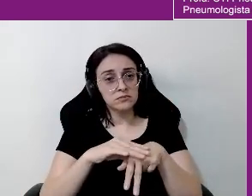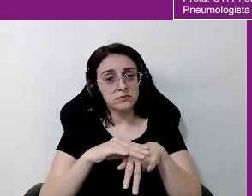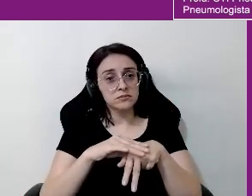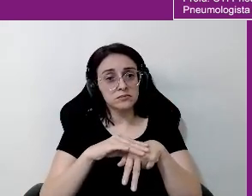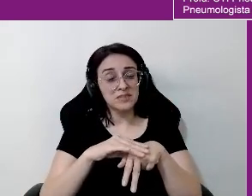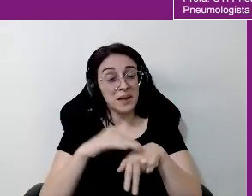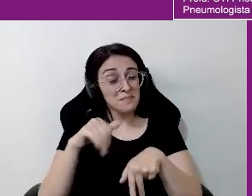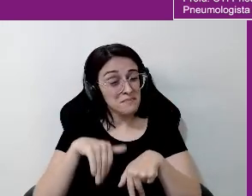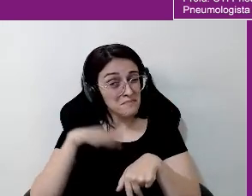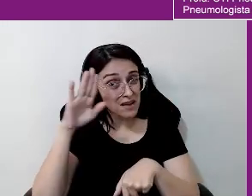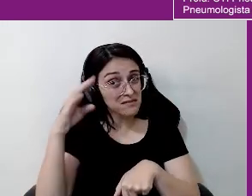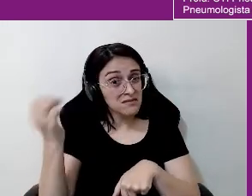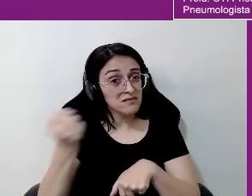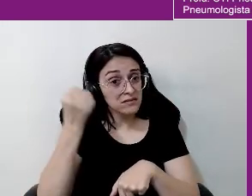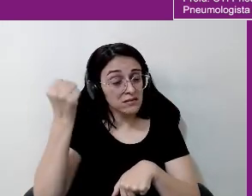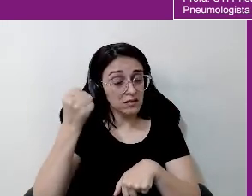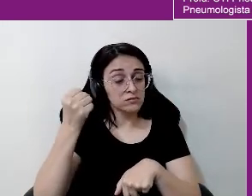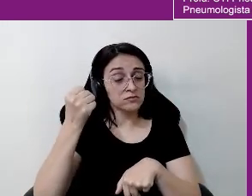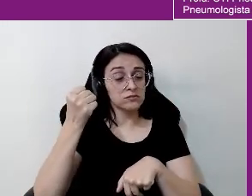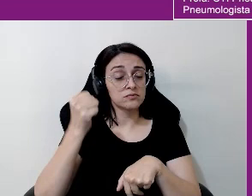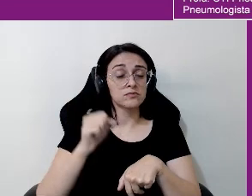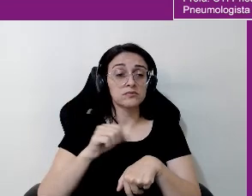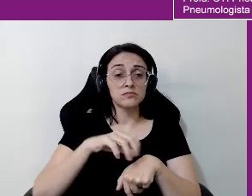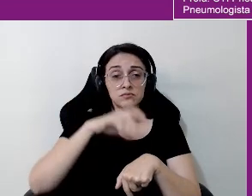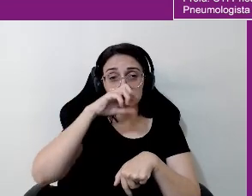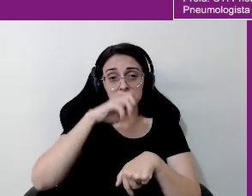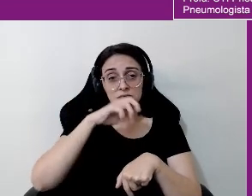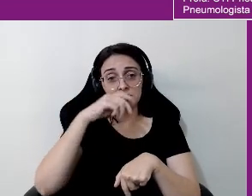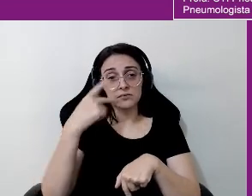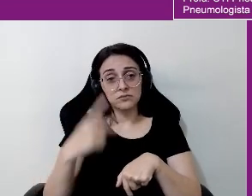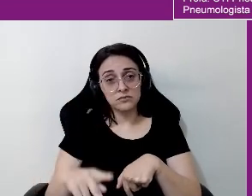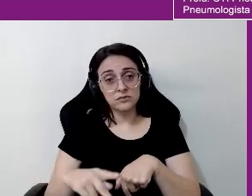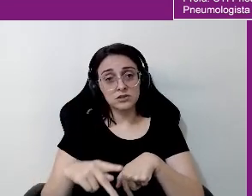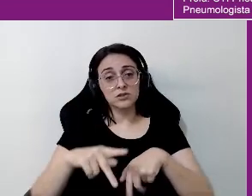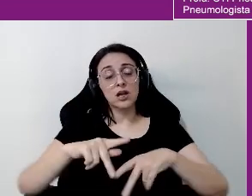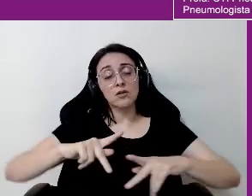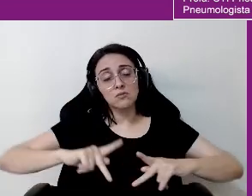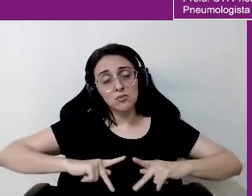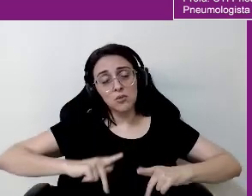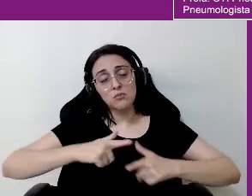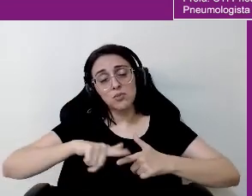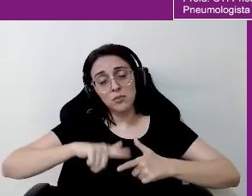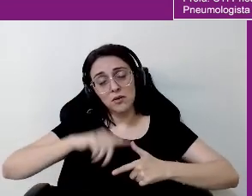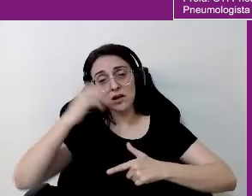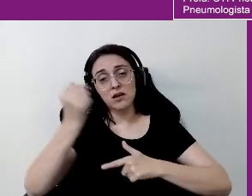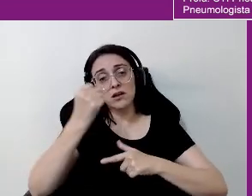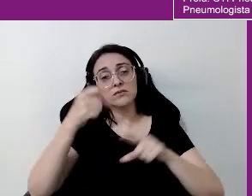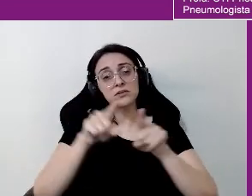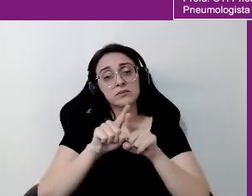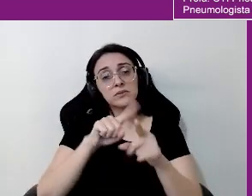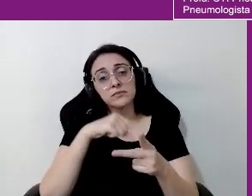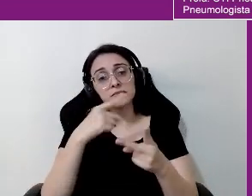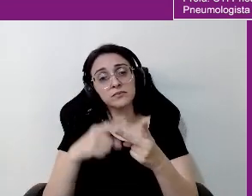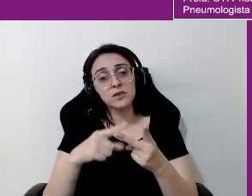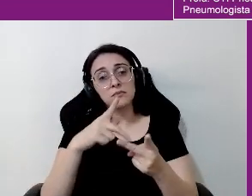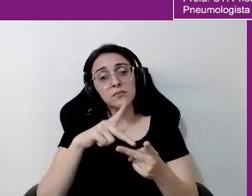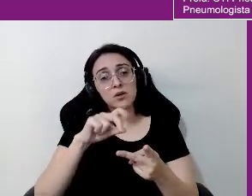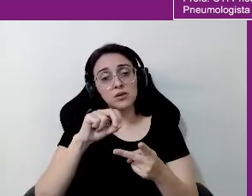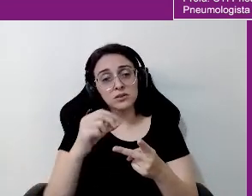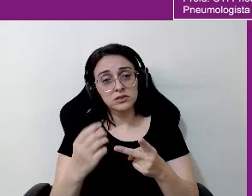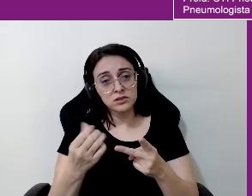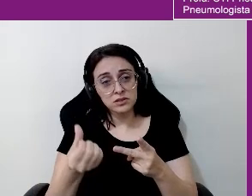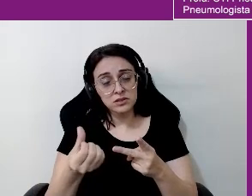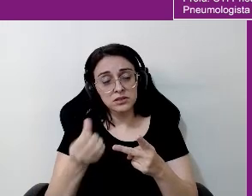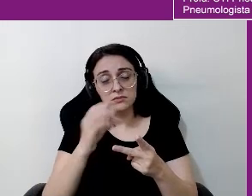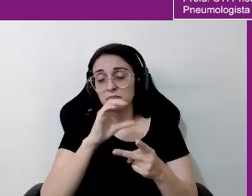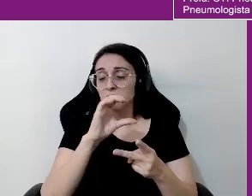mais complexos para a ventilação espontânea, que são os pacientes com lesão pulmonar grave e que são os pacientes DPOC ou com